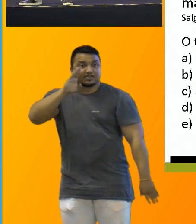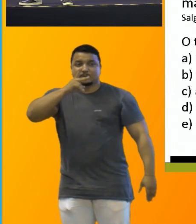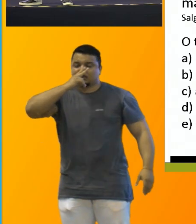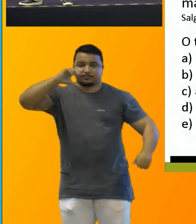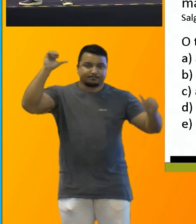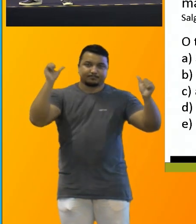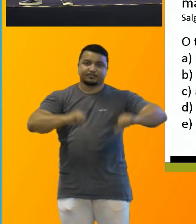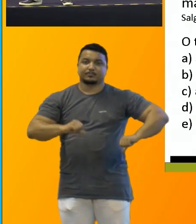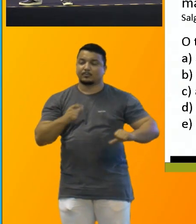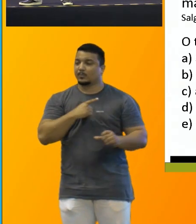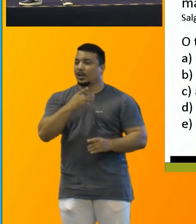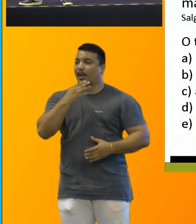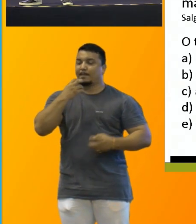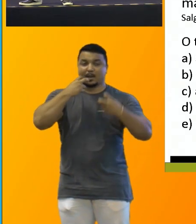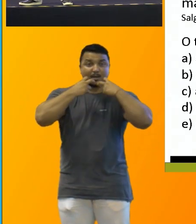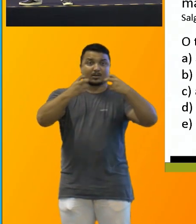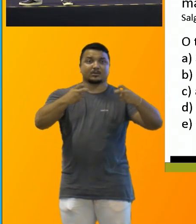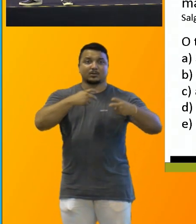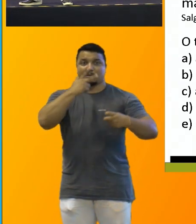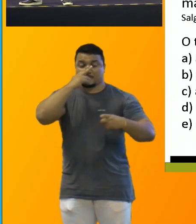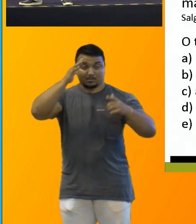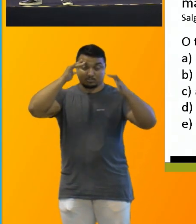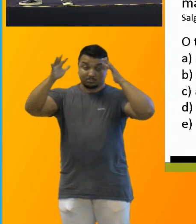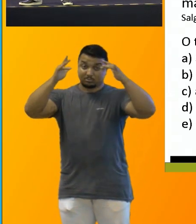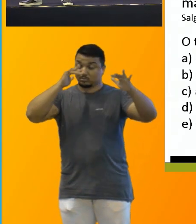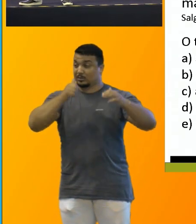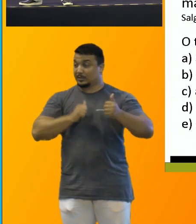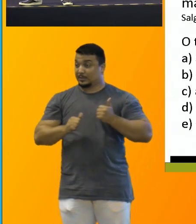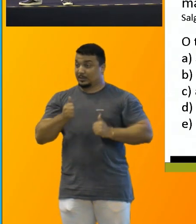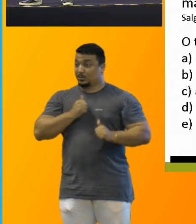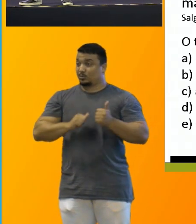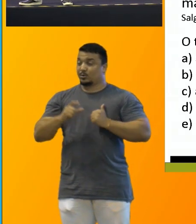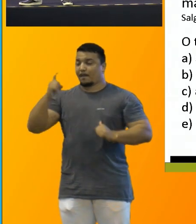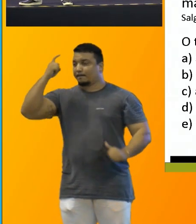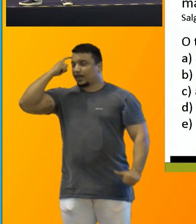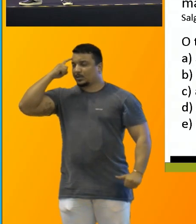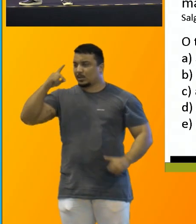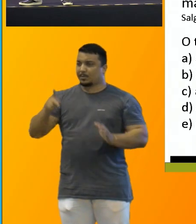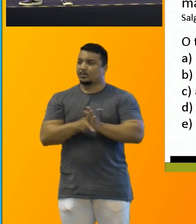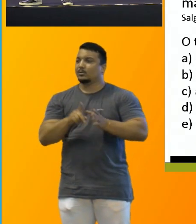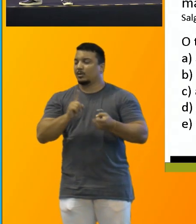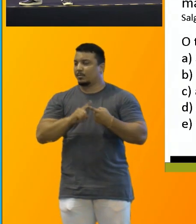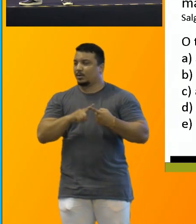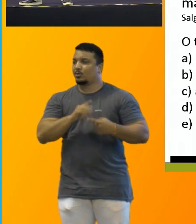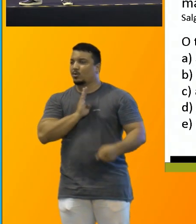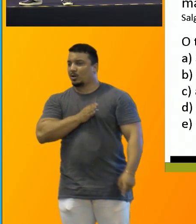absurdas, os brados mais lancinantes de angústia do pensamento e do coração.